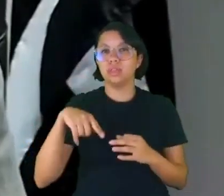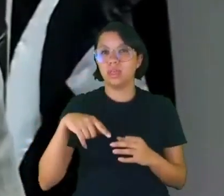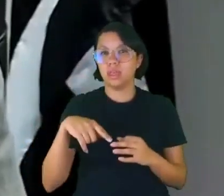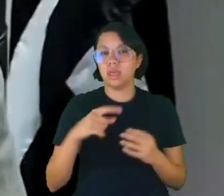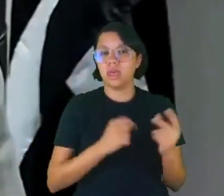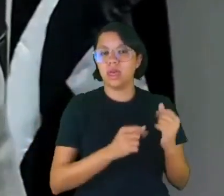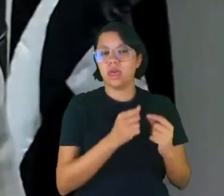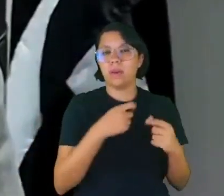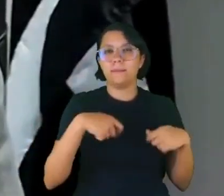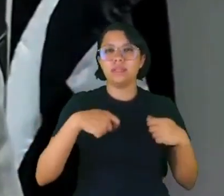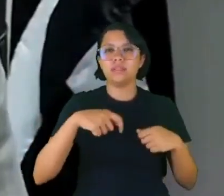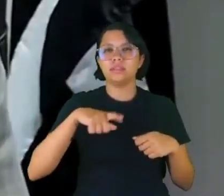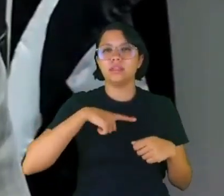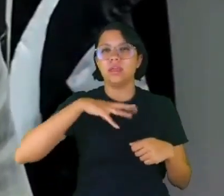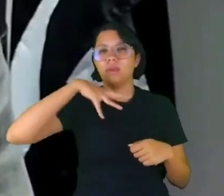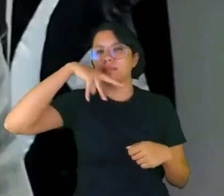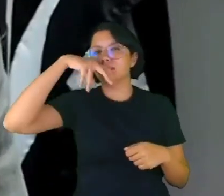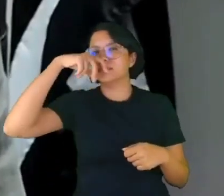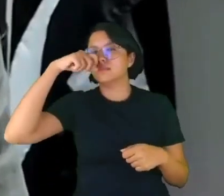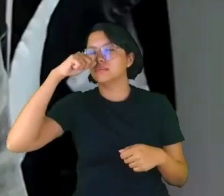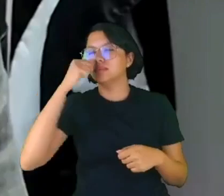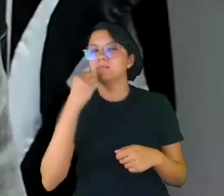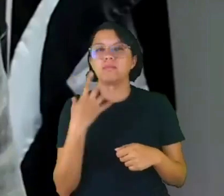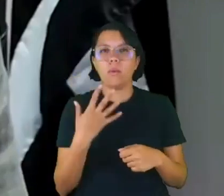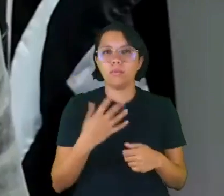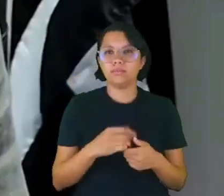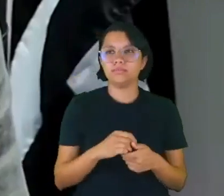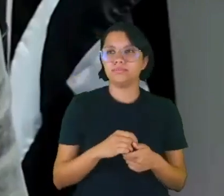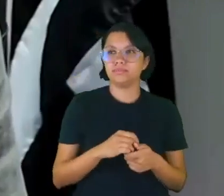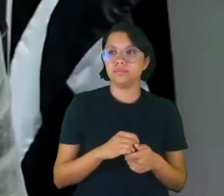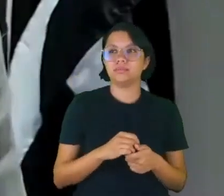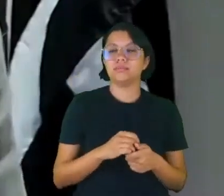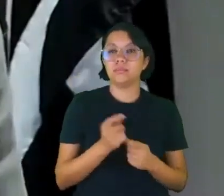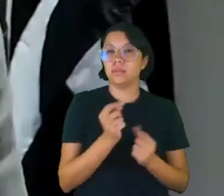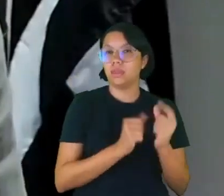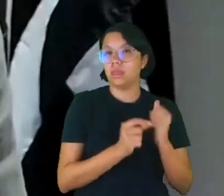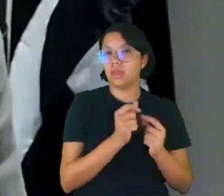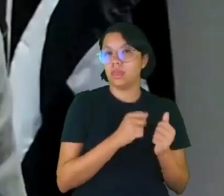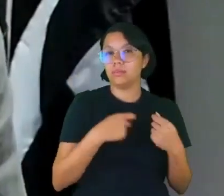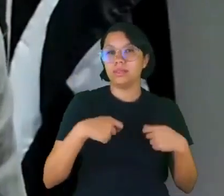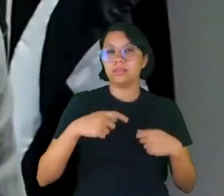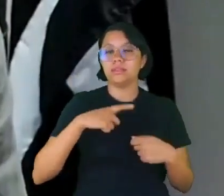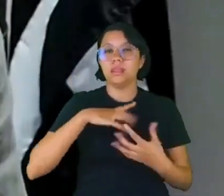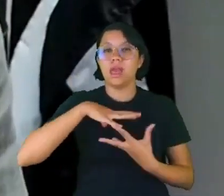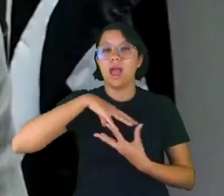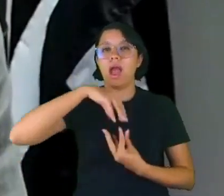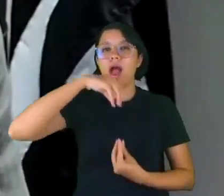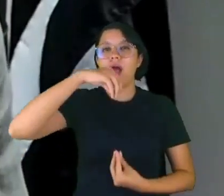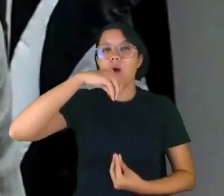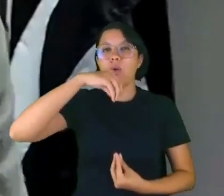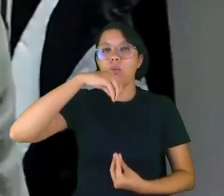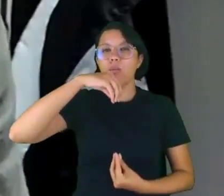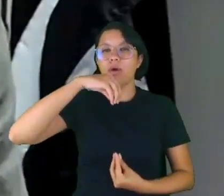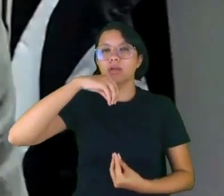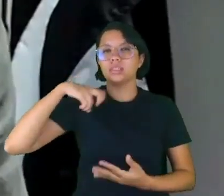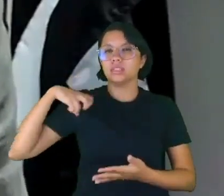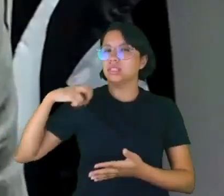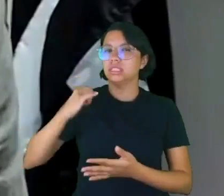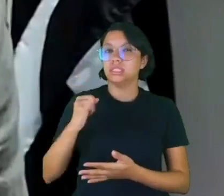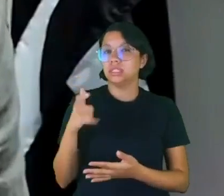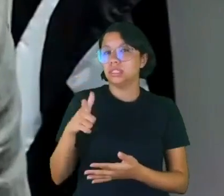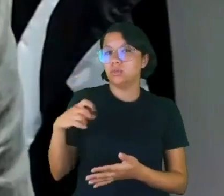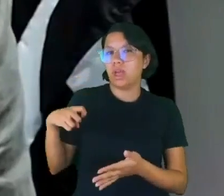que precisa ter perfume bom. É um capital que precisa ter alma, sob pena